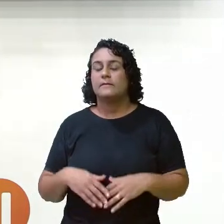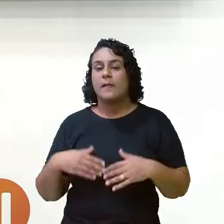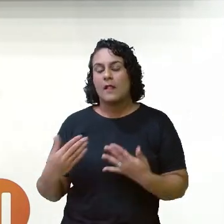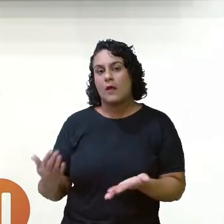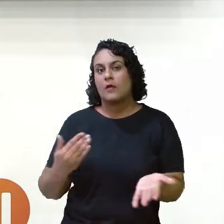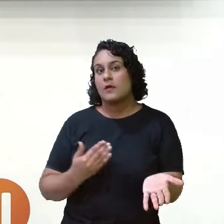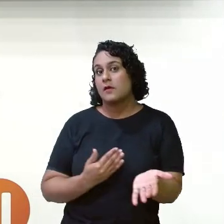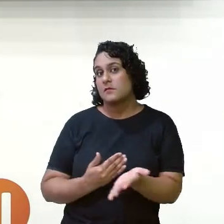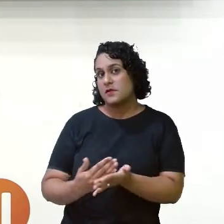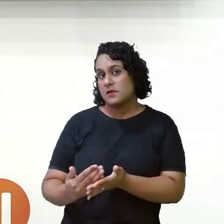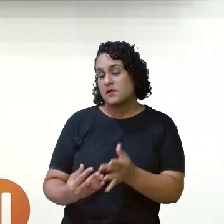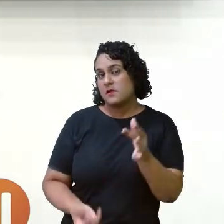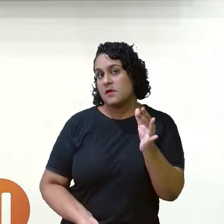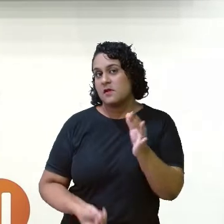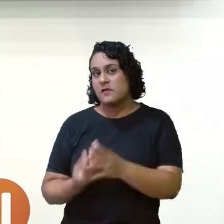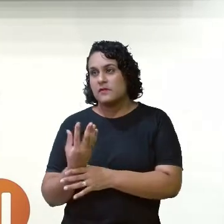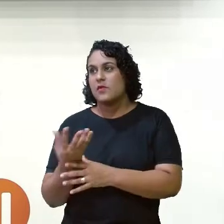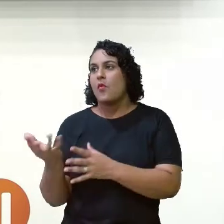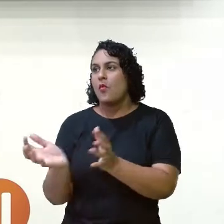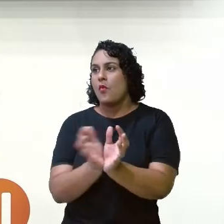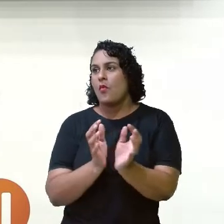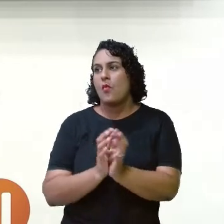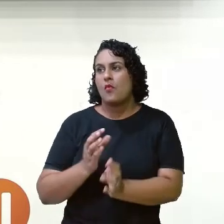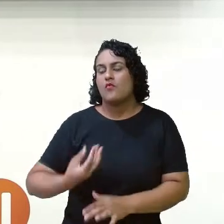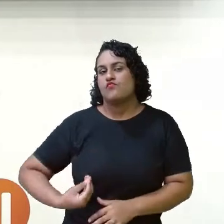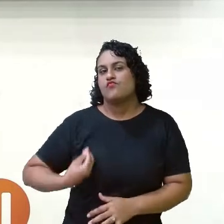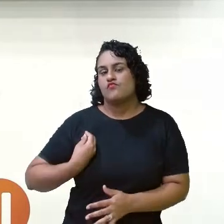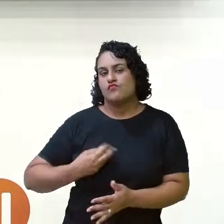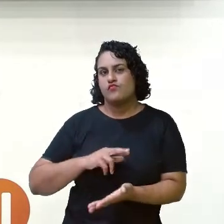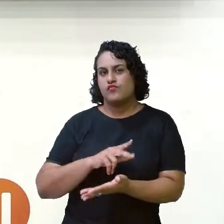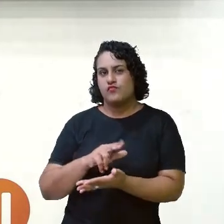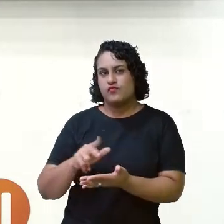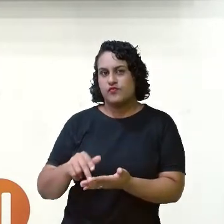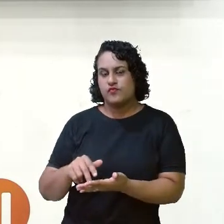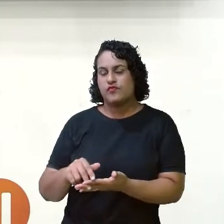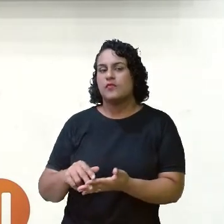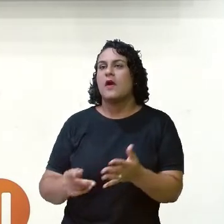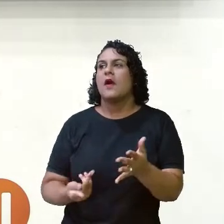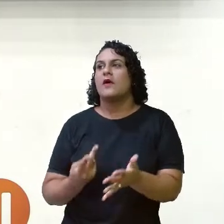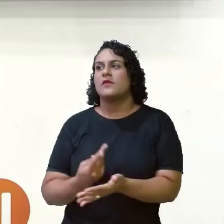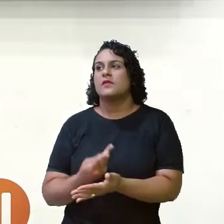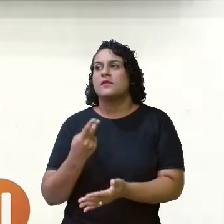O pontapé inicial para a criação da Convenção da Diversidade ocorreu em junho de